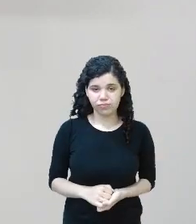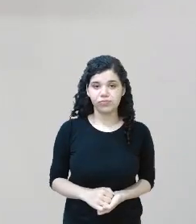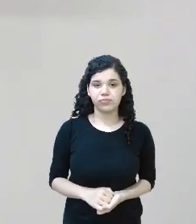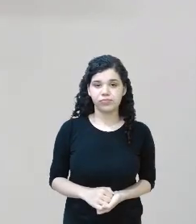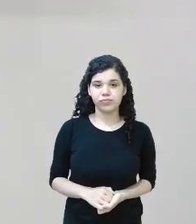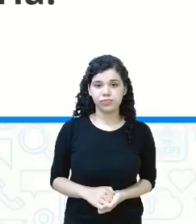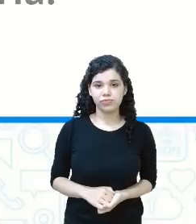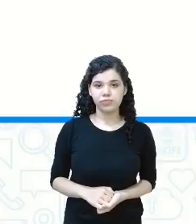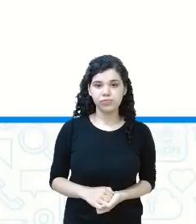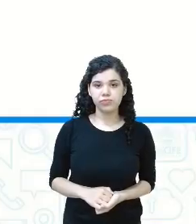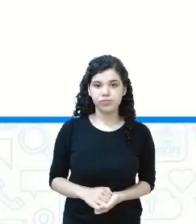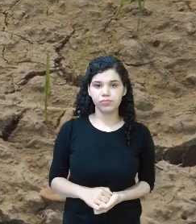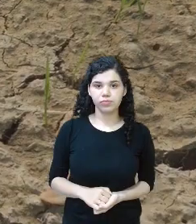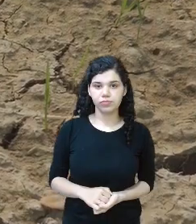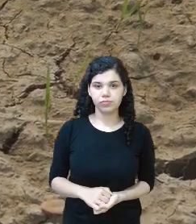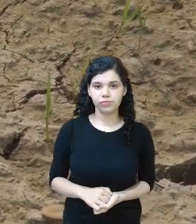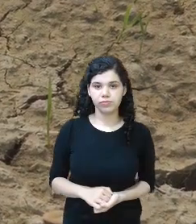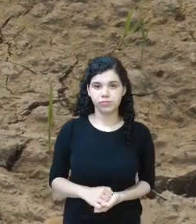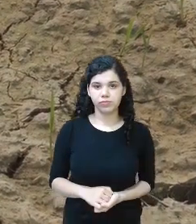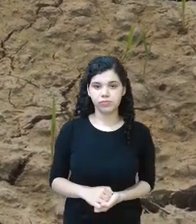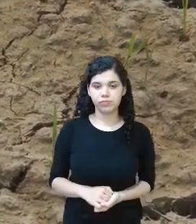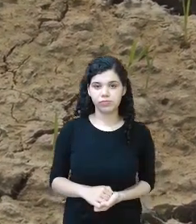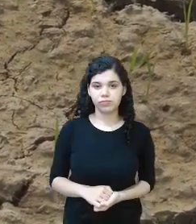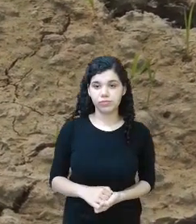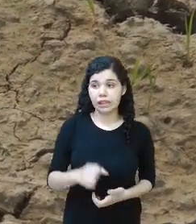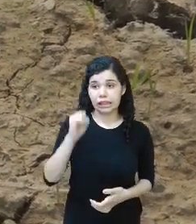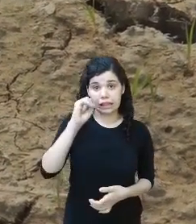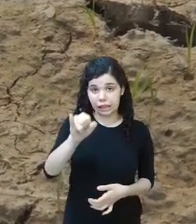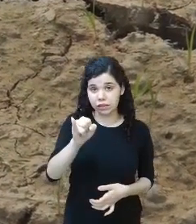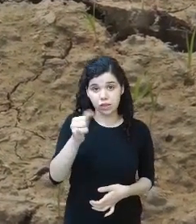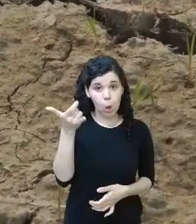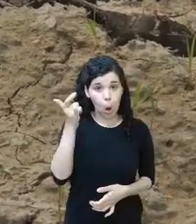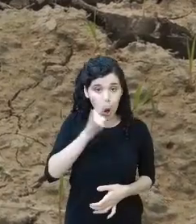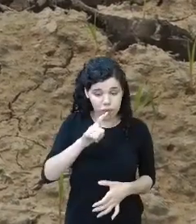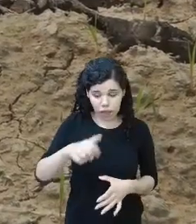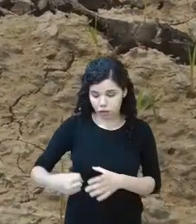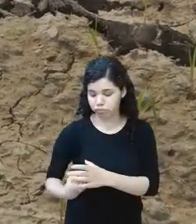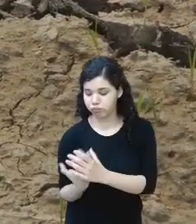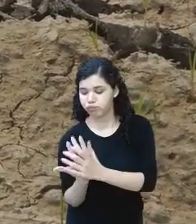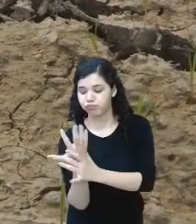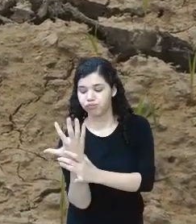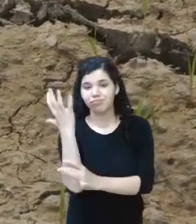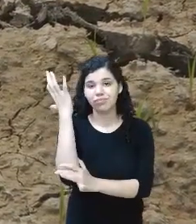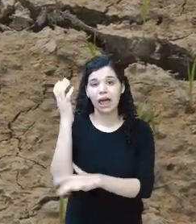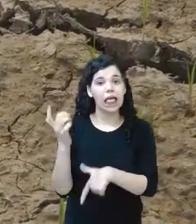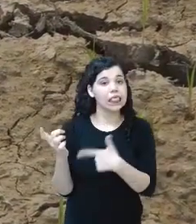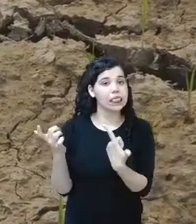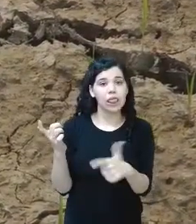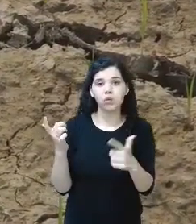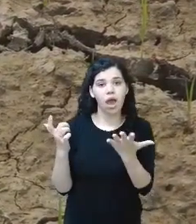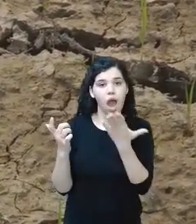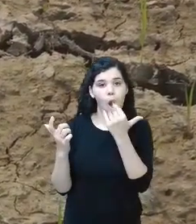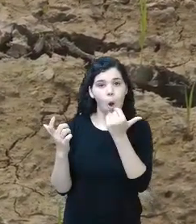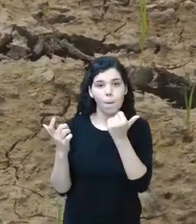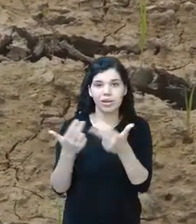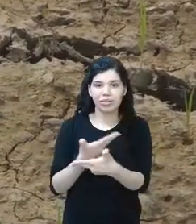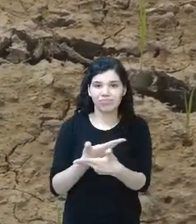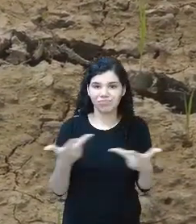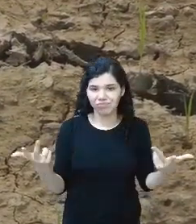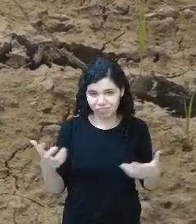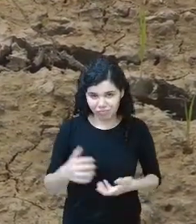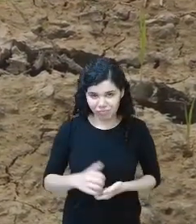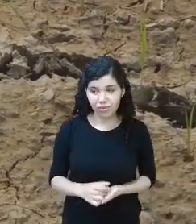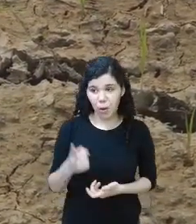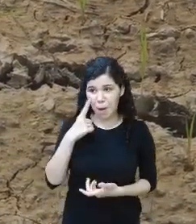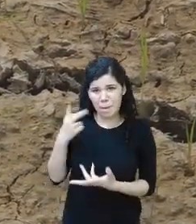a vegetação. E se não consegue desenvolver vegetação, não vai ter alimento para os animais também. Olha